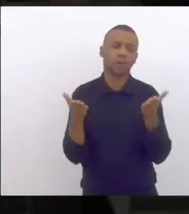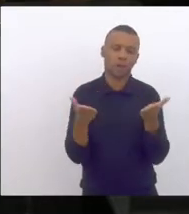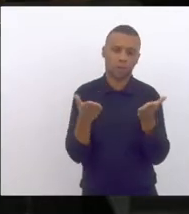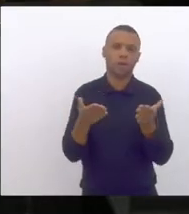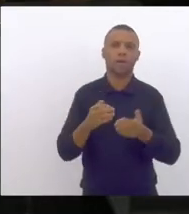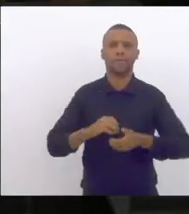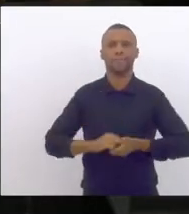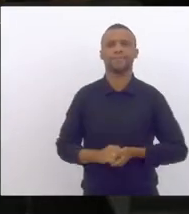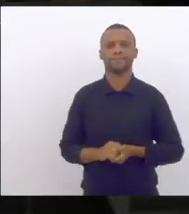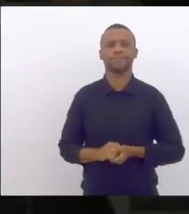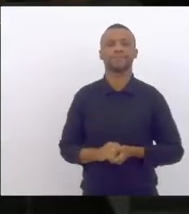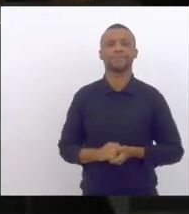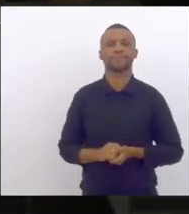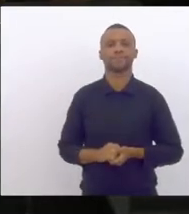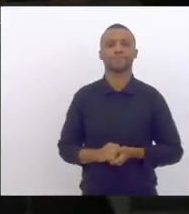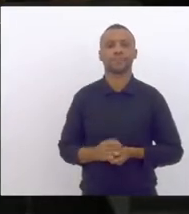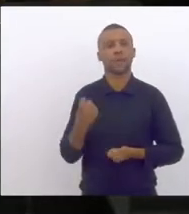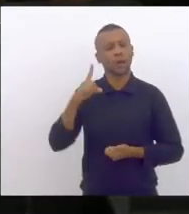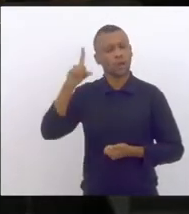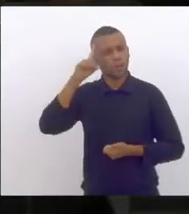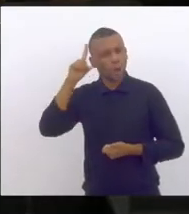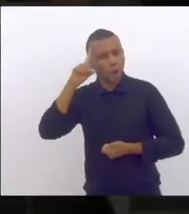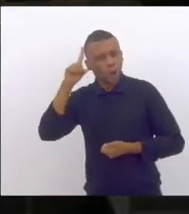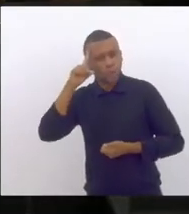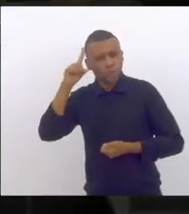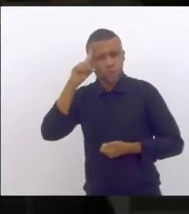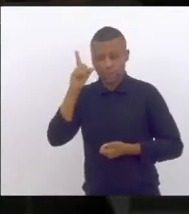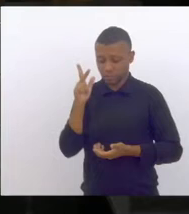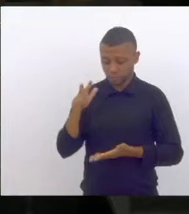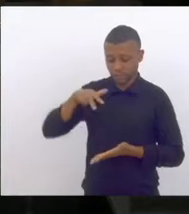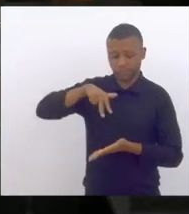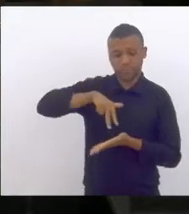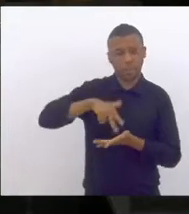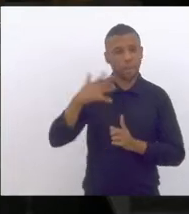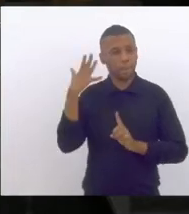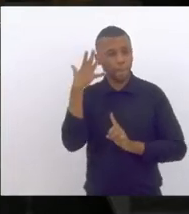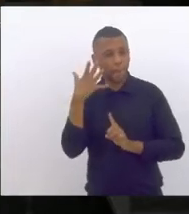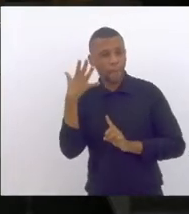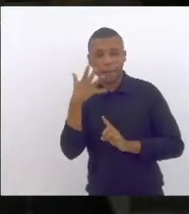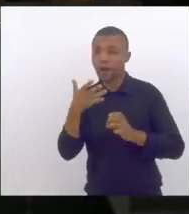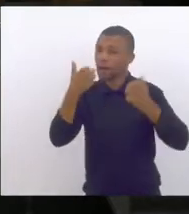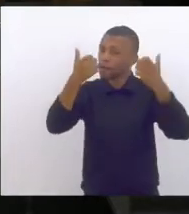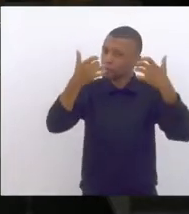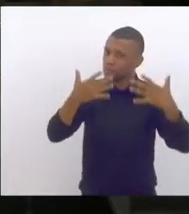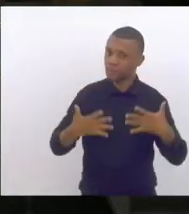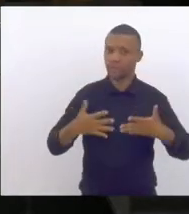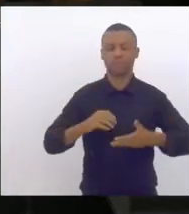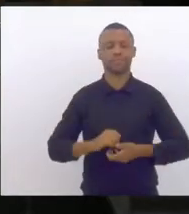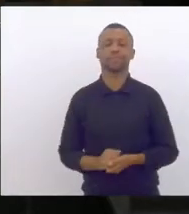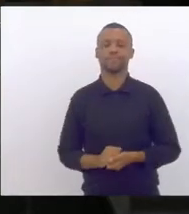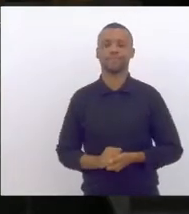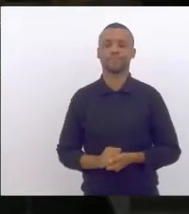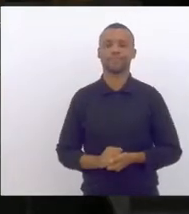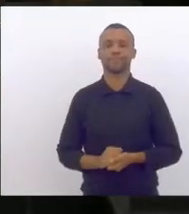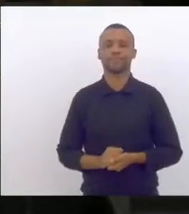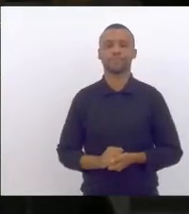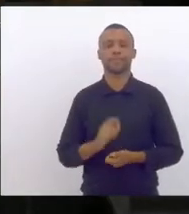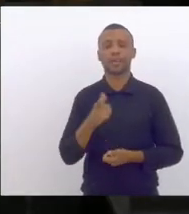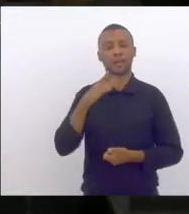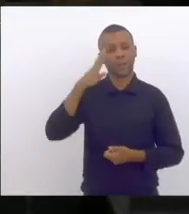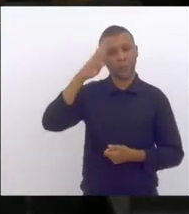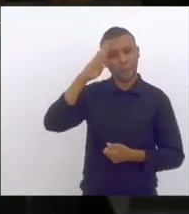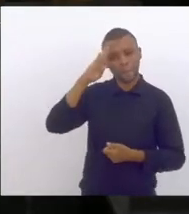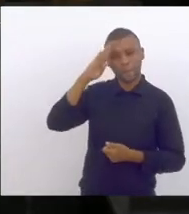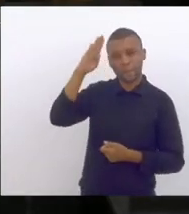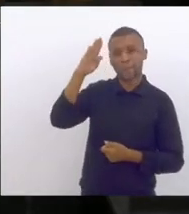praticamente todos os dias que subo plenário aqui digo isso que uma que a maior atribuição